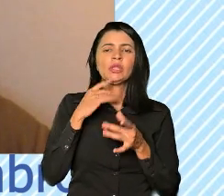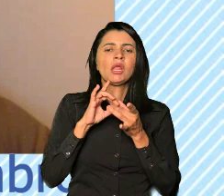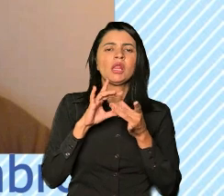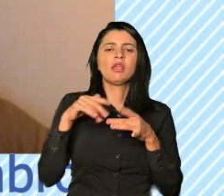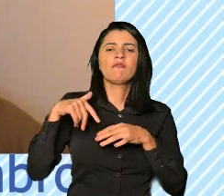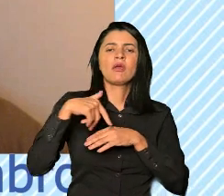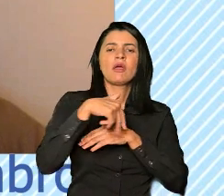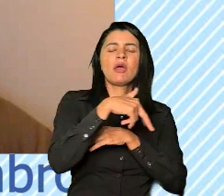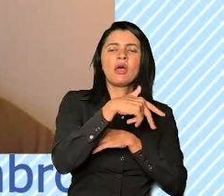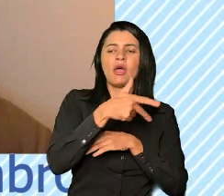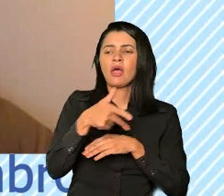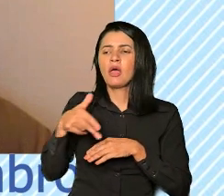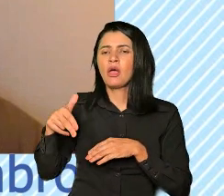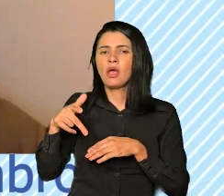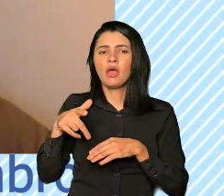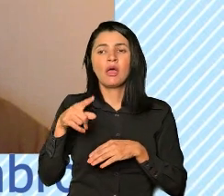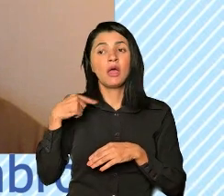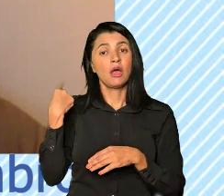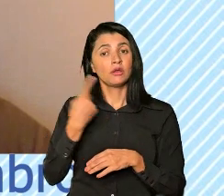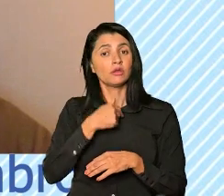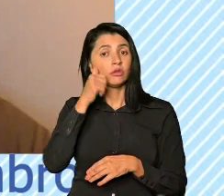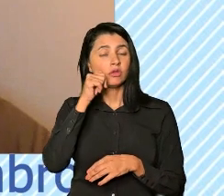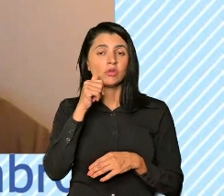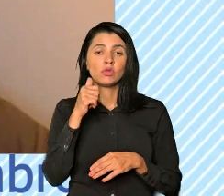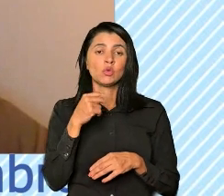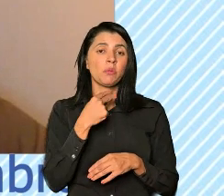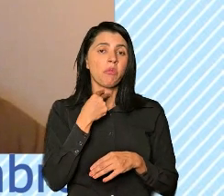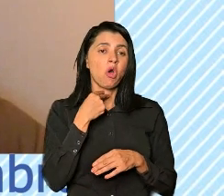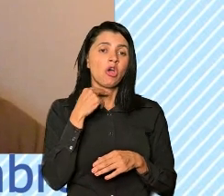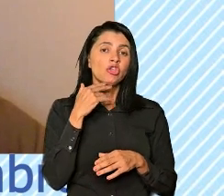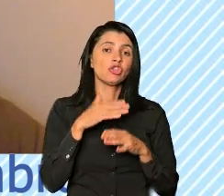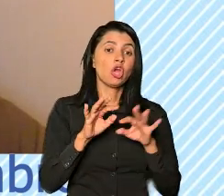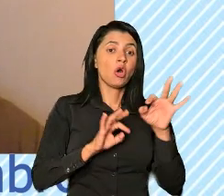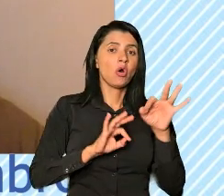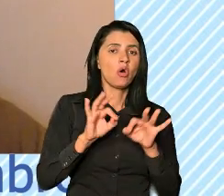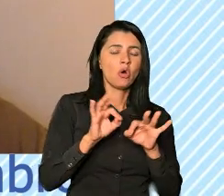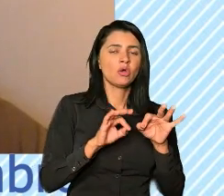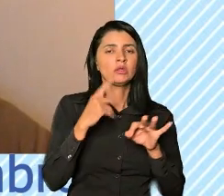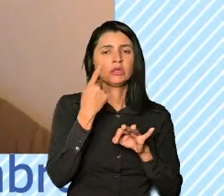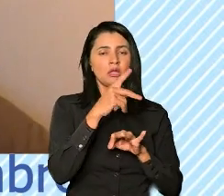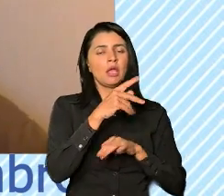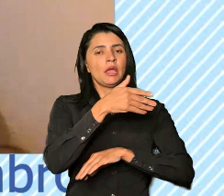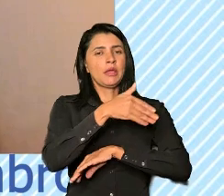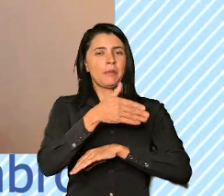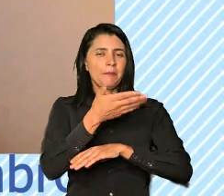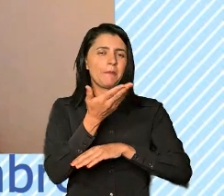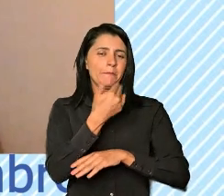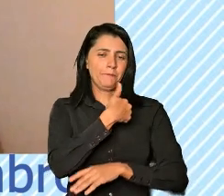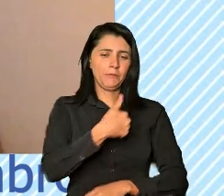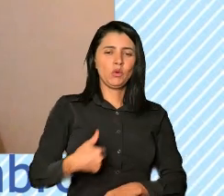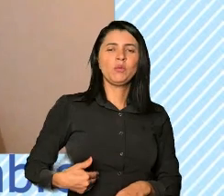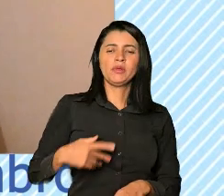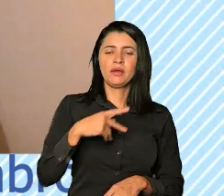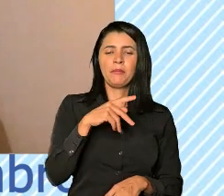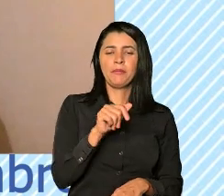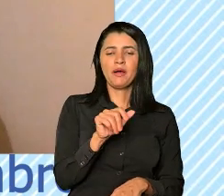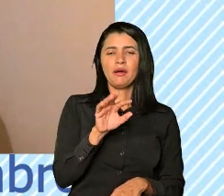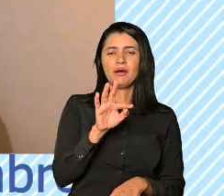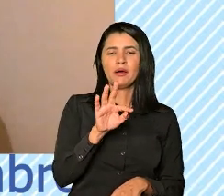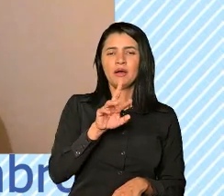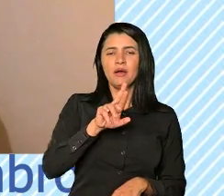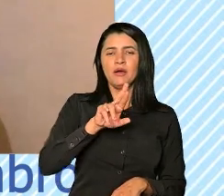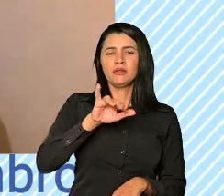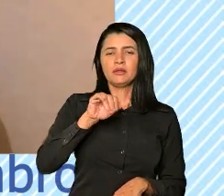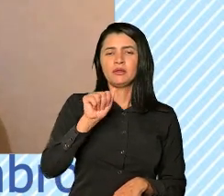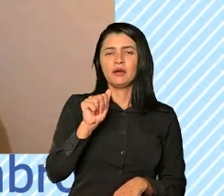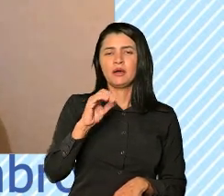Ou seja, a gente não pode perturbar a ordem pública patriarcal. E eu queria trazer aqui